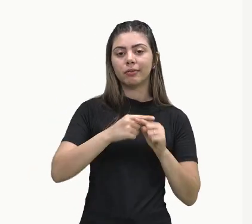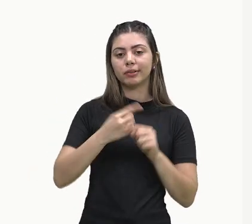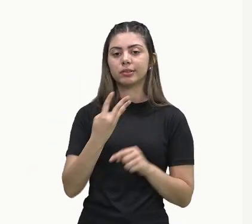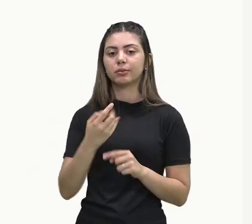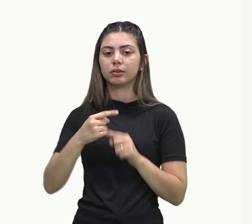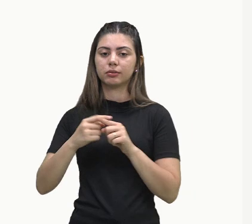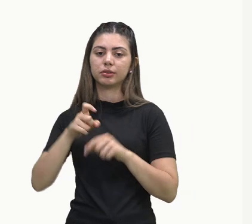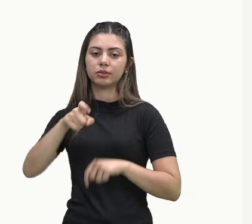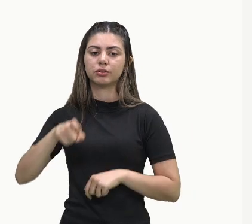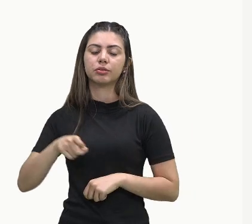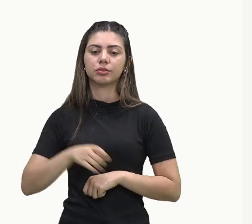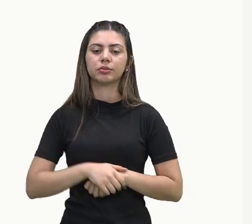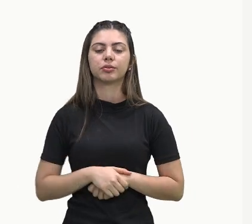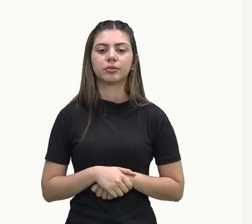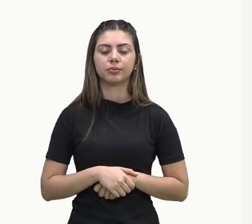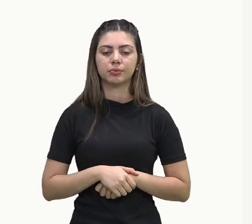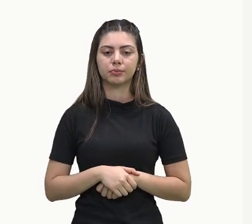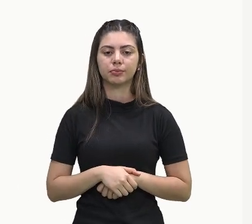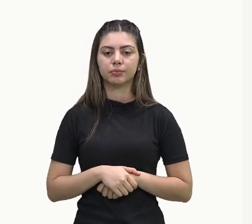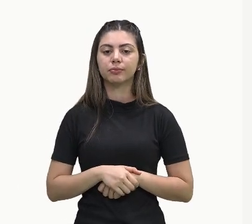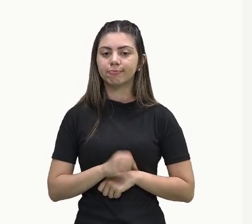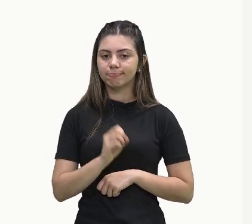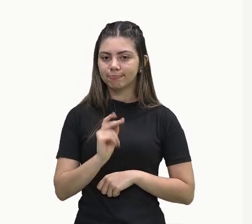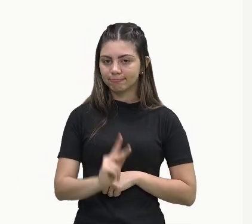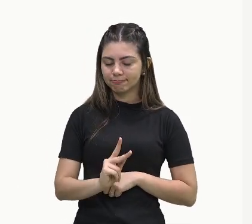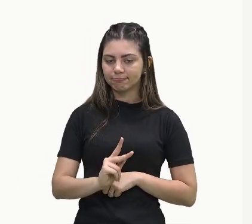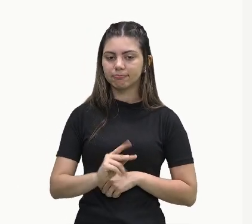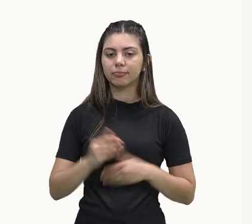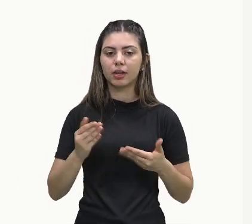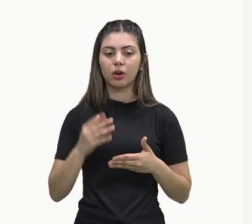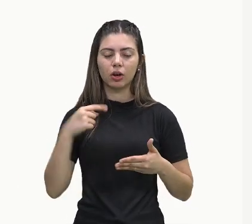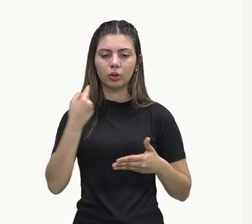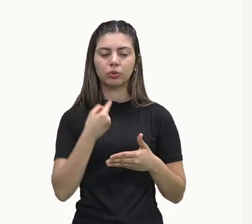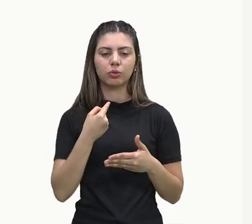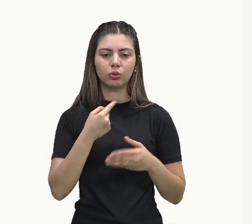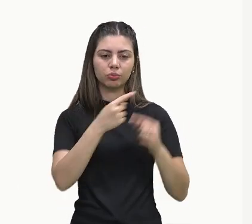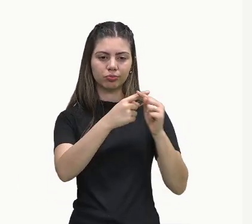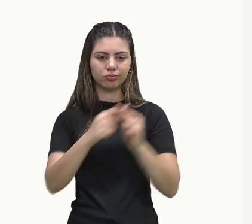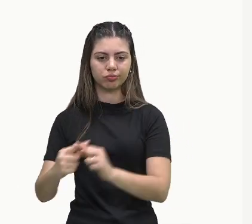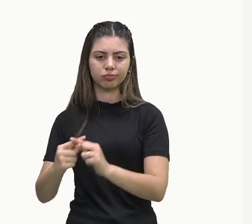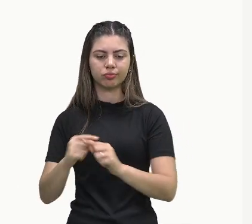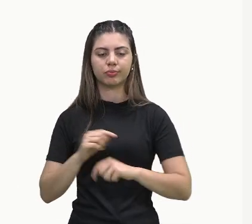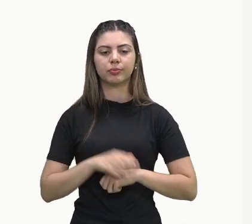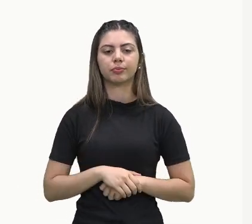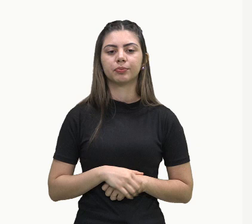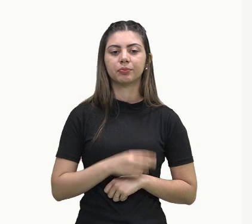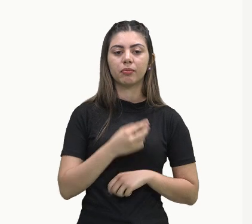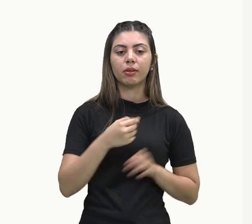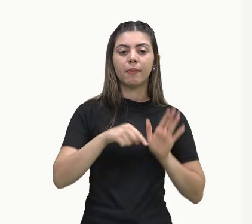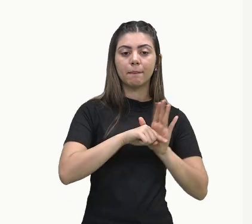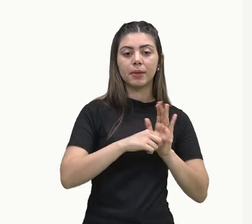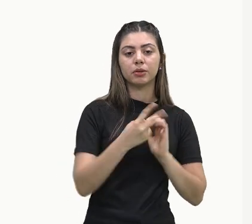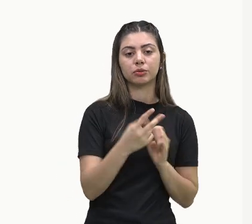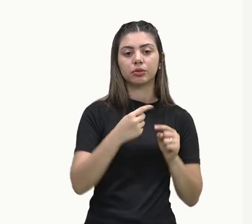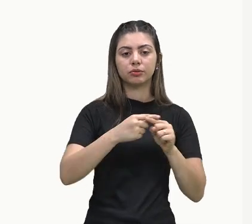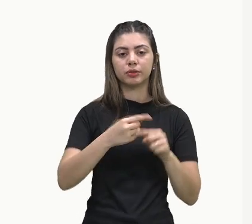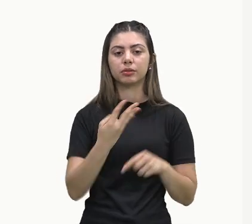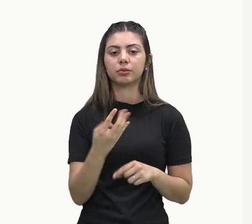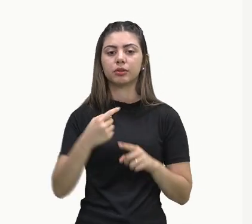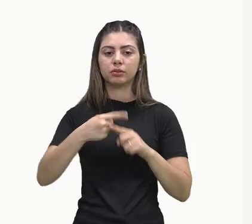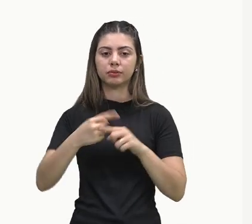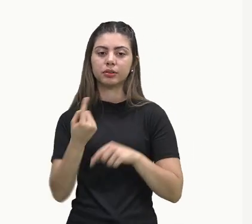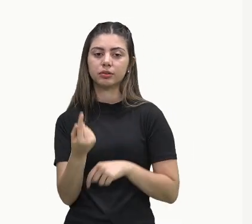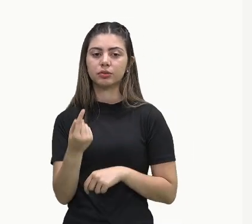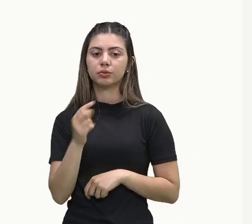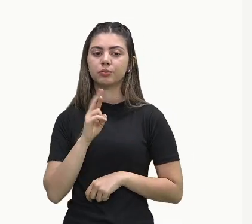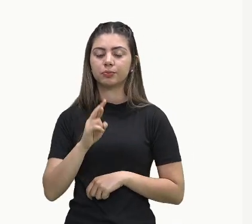x x muito bem aí a gente multiplica aqui -2 x 4 x